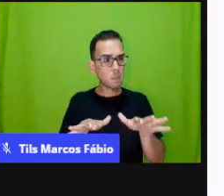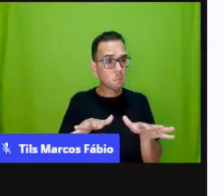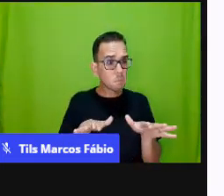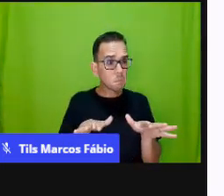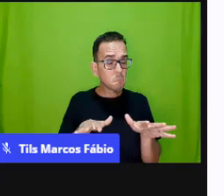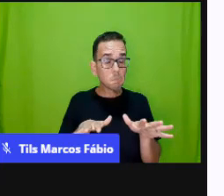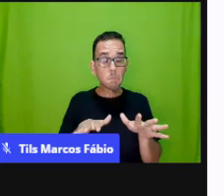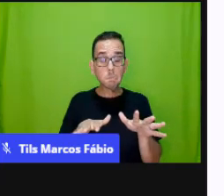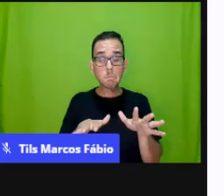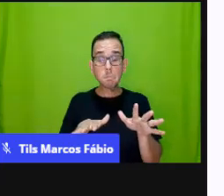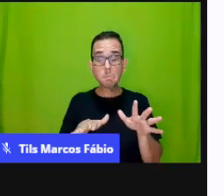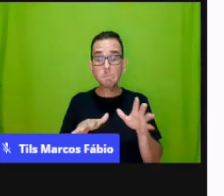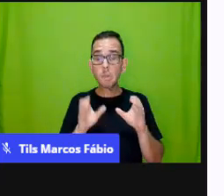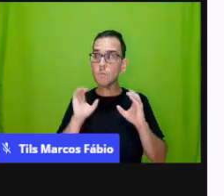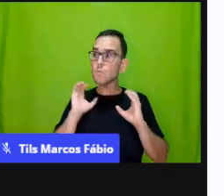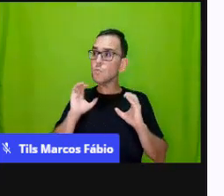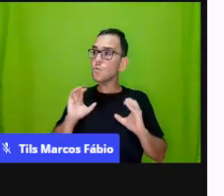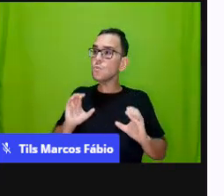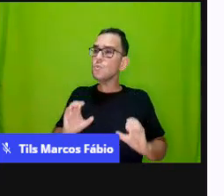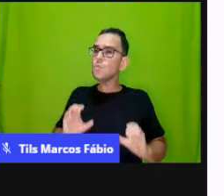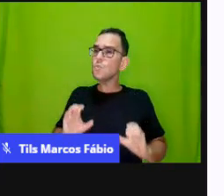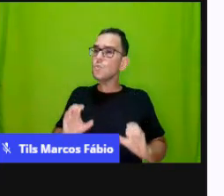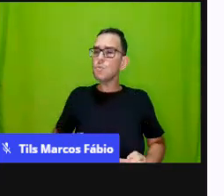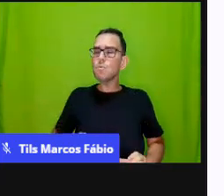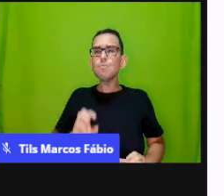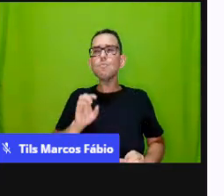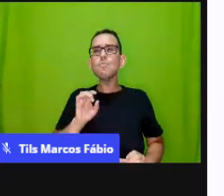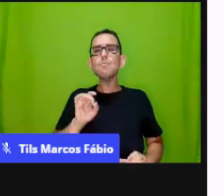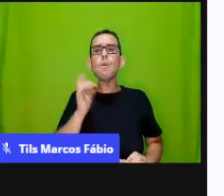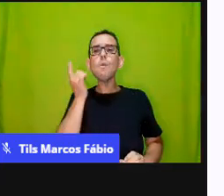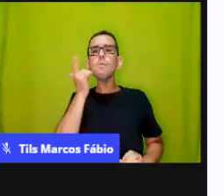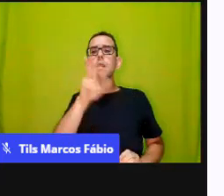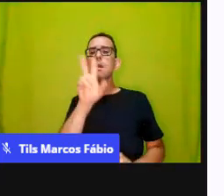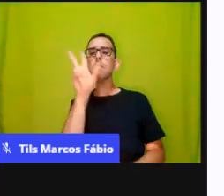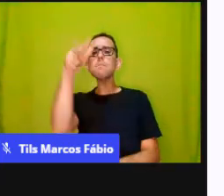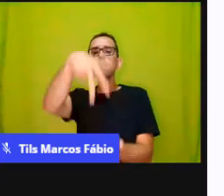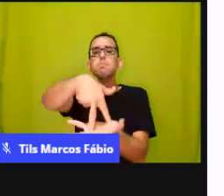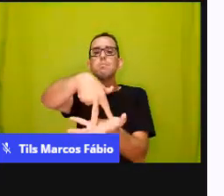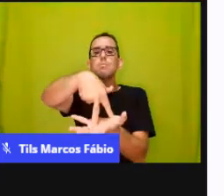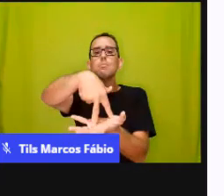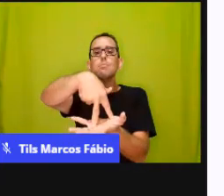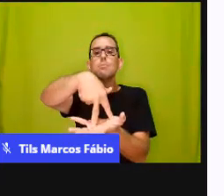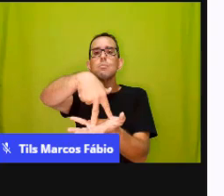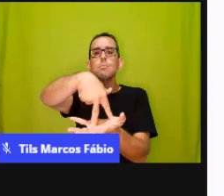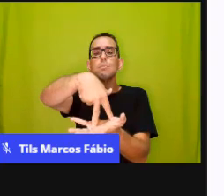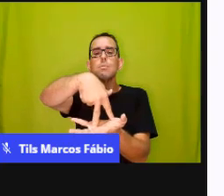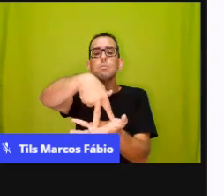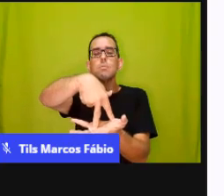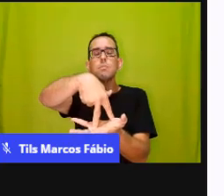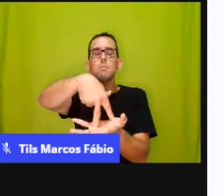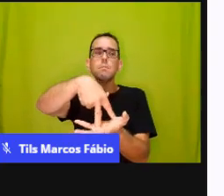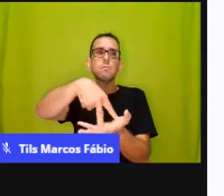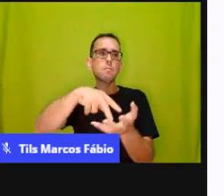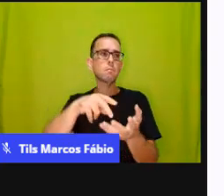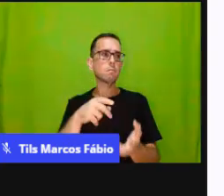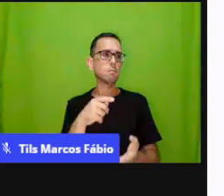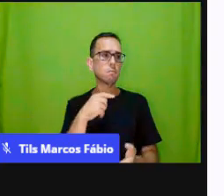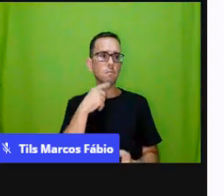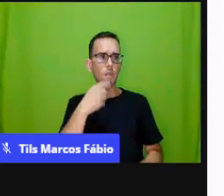expressão comportamental, porque ela só consegue se levantar e ficar em pé, né? Ela não tem